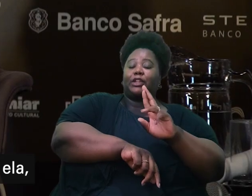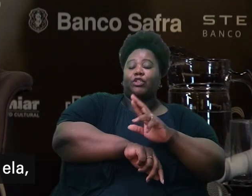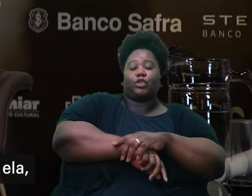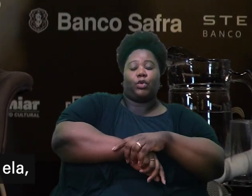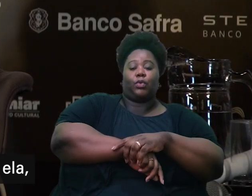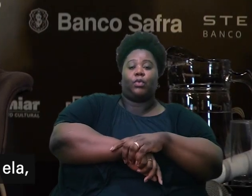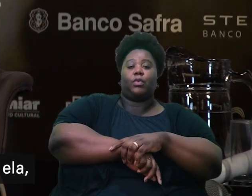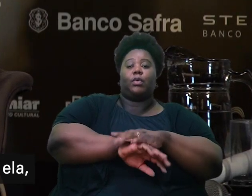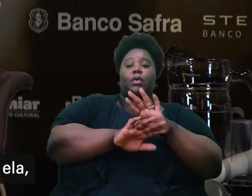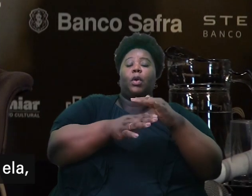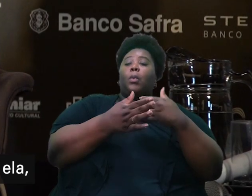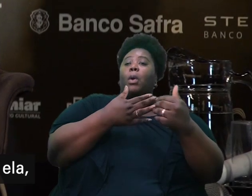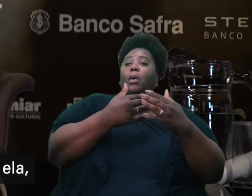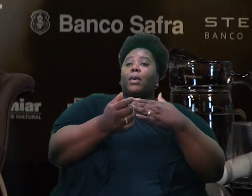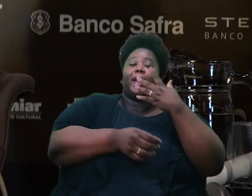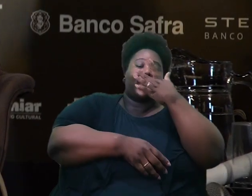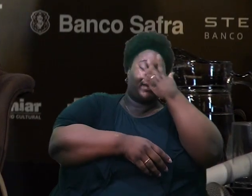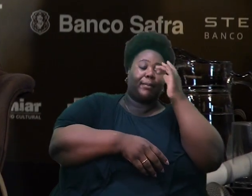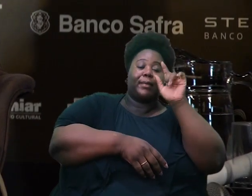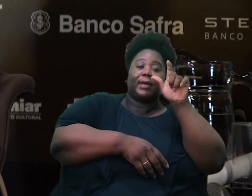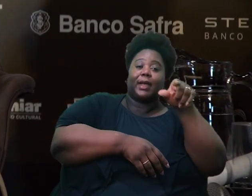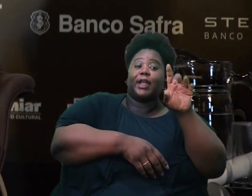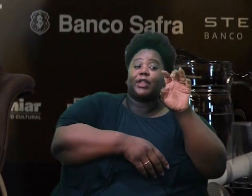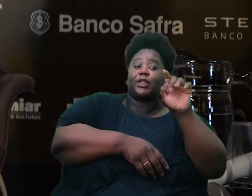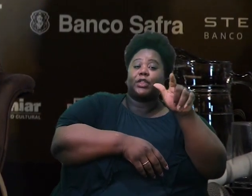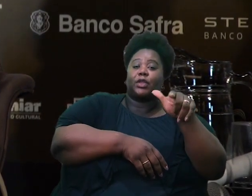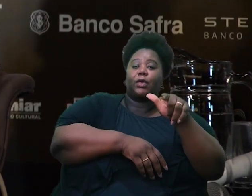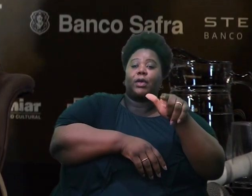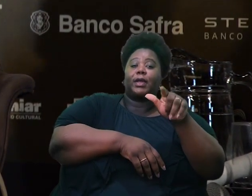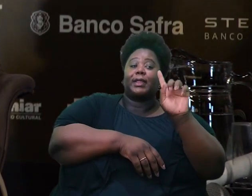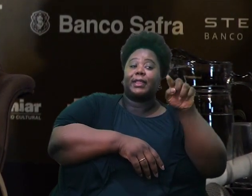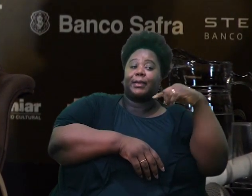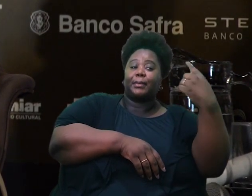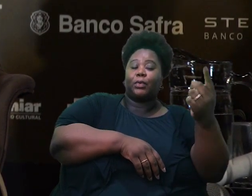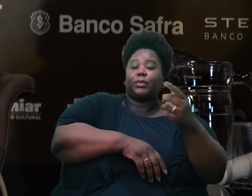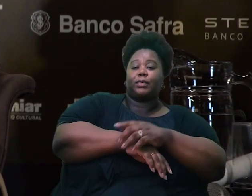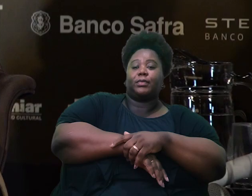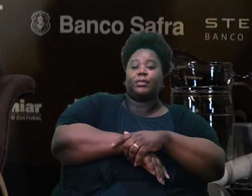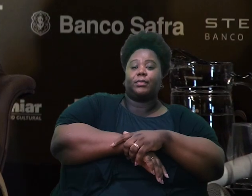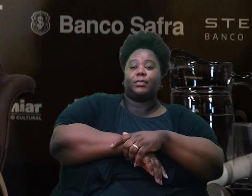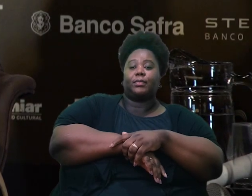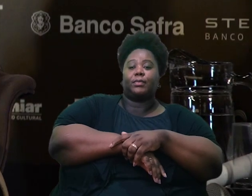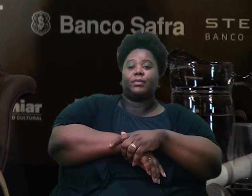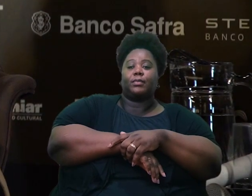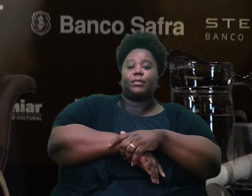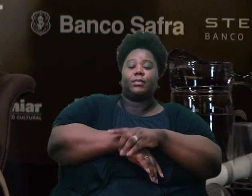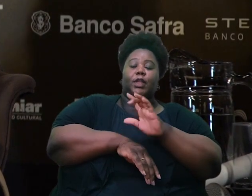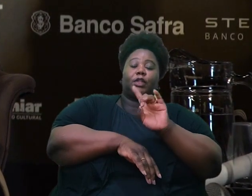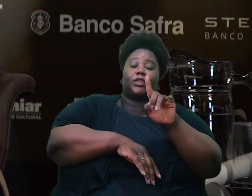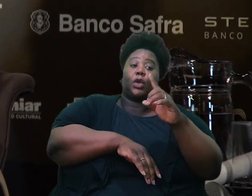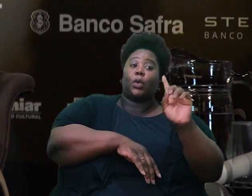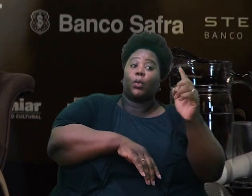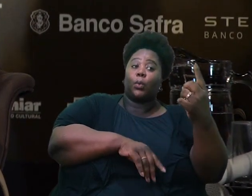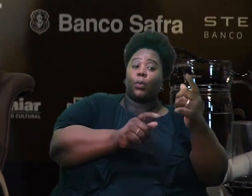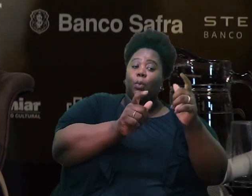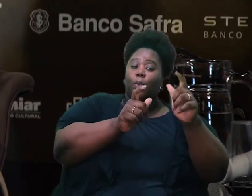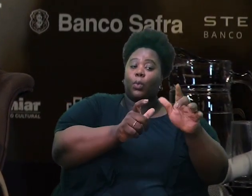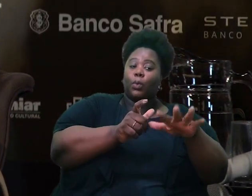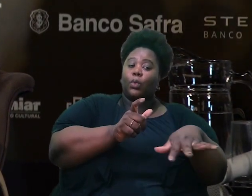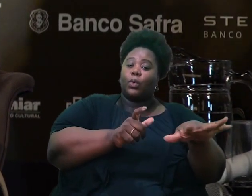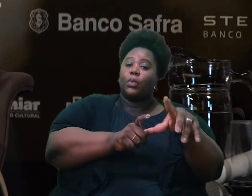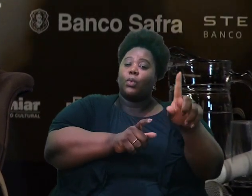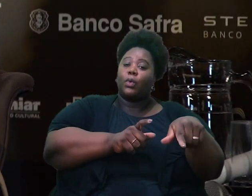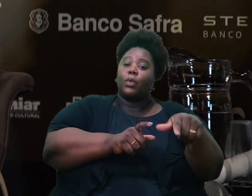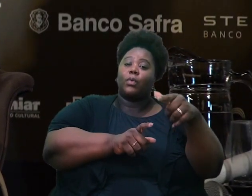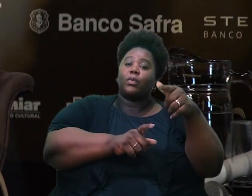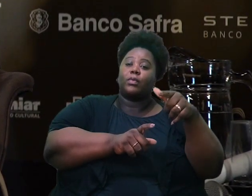religião, qualquer que seja ela vem depois. Ela só é um dos lugares onde